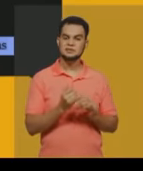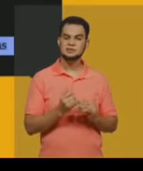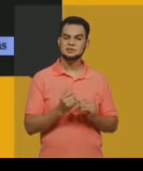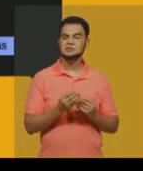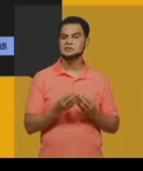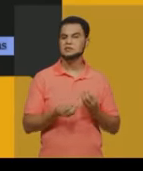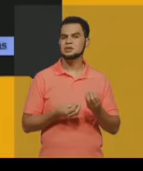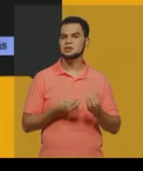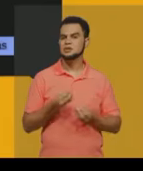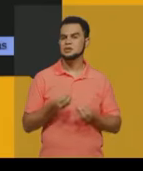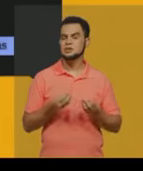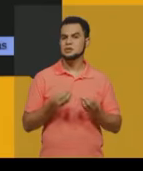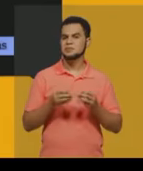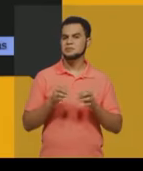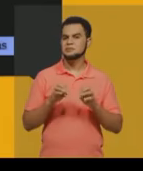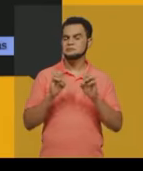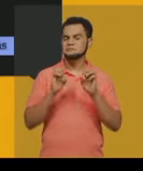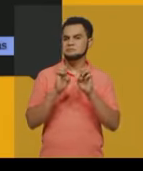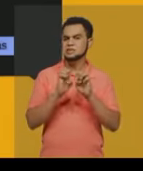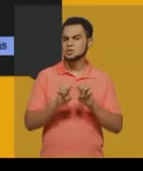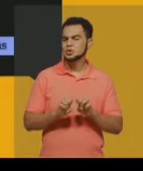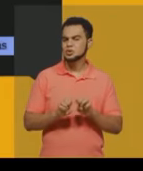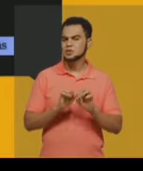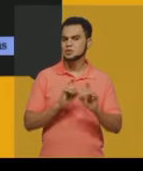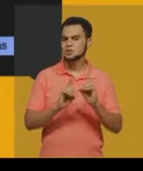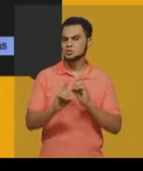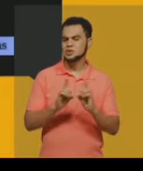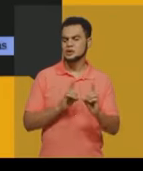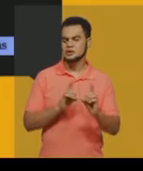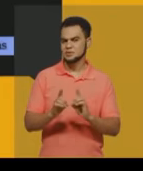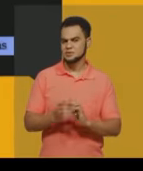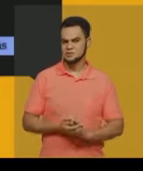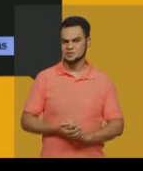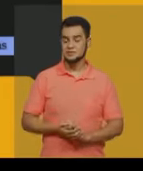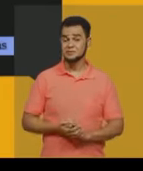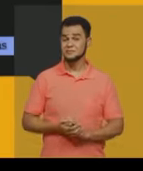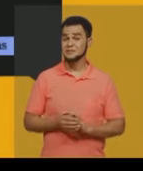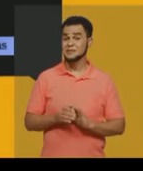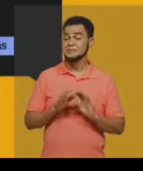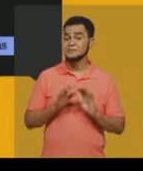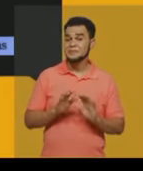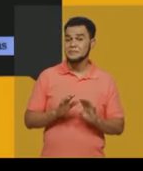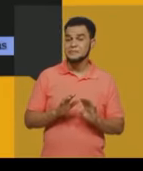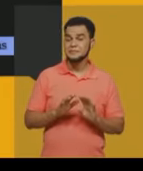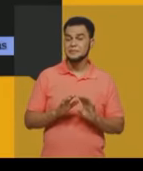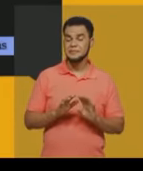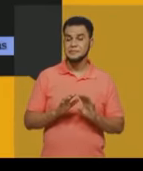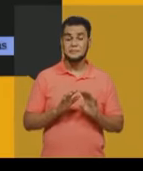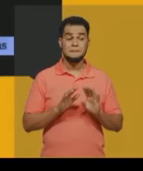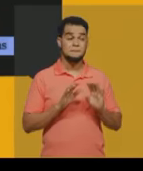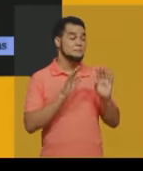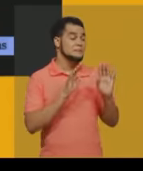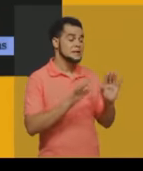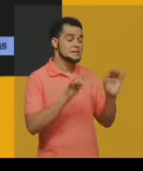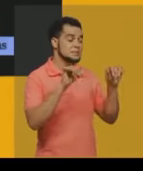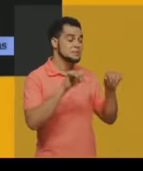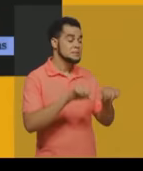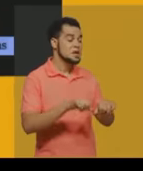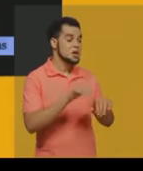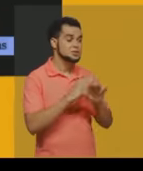diálogo de um conto, vamos dizer, de um romance. Mas pior de tudo, disse o menino, it